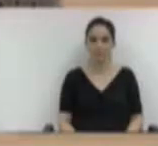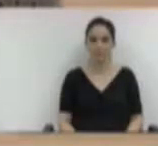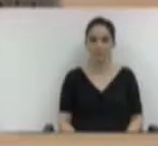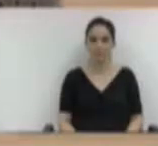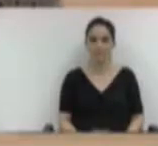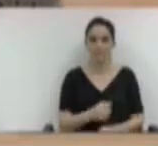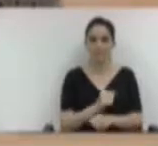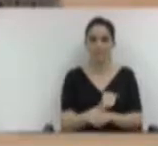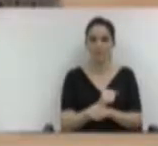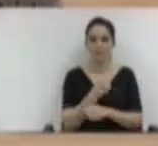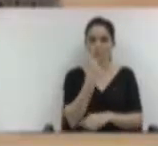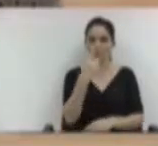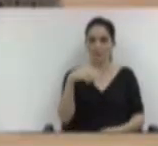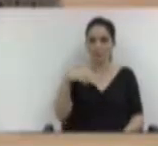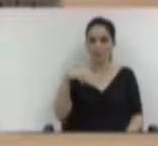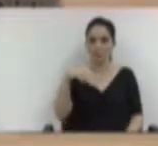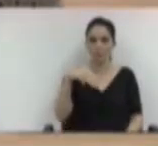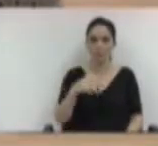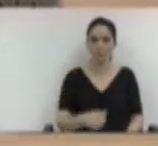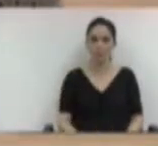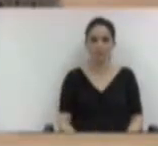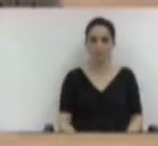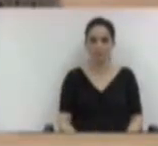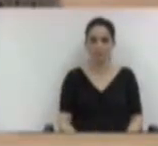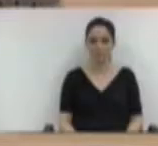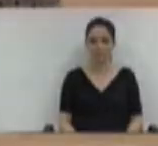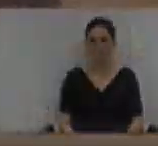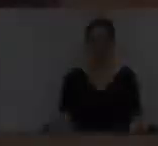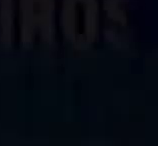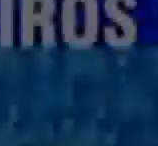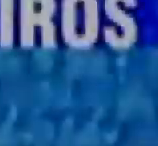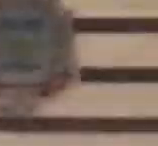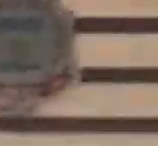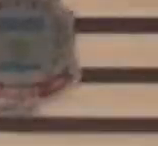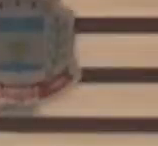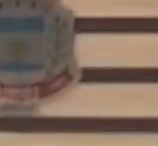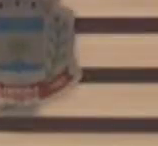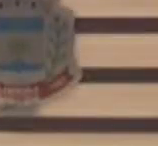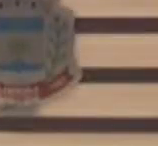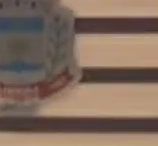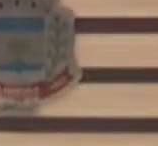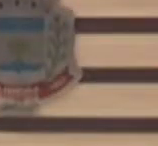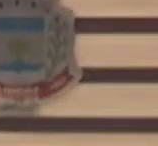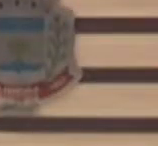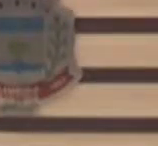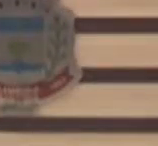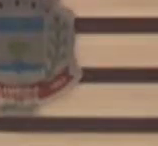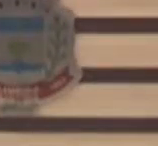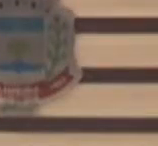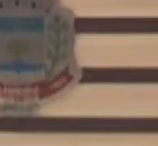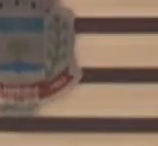Suspensão dos trabalhos por um minuto. Os trabalhos estão suspensos por um minuto. Os trabalhos estão reabertos.